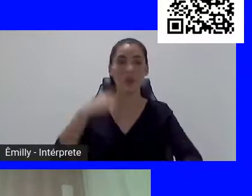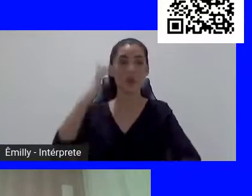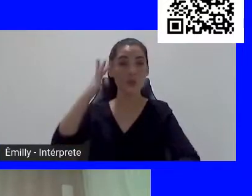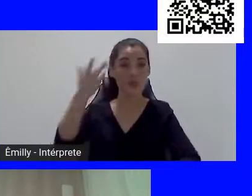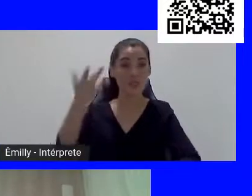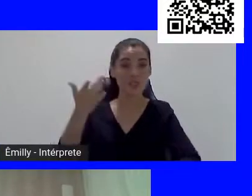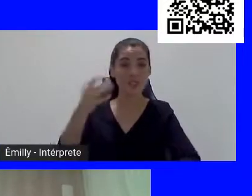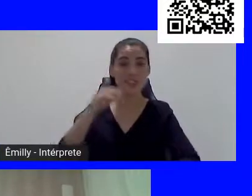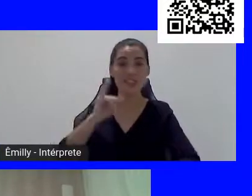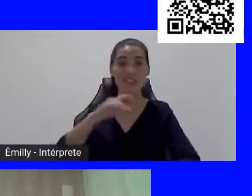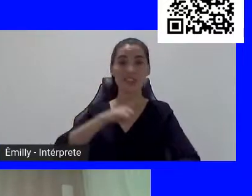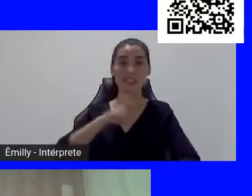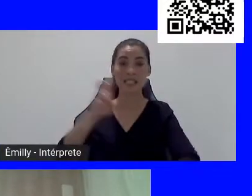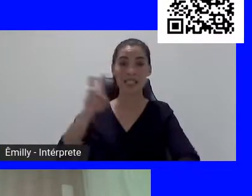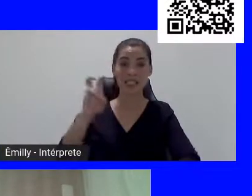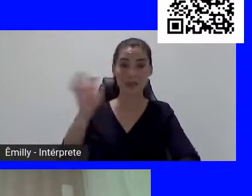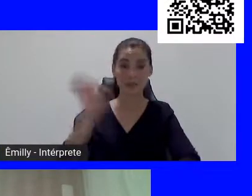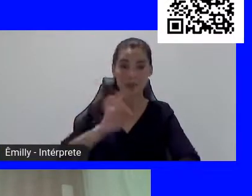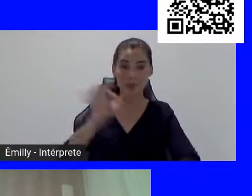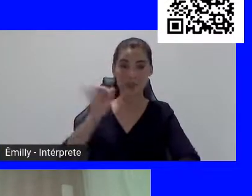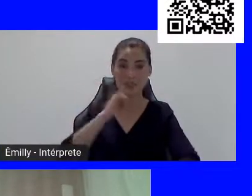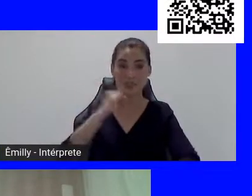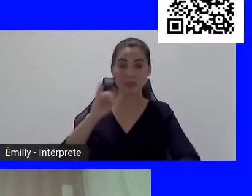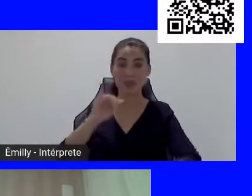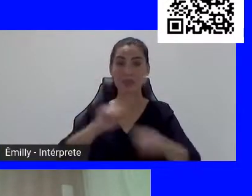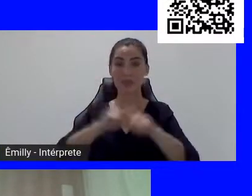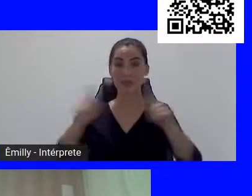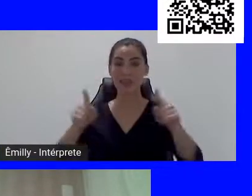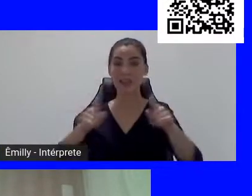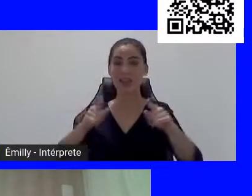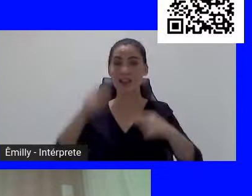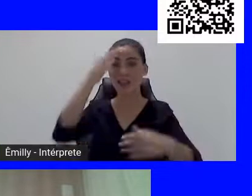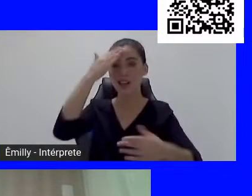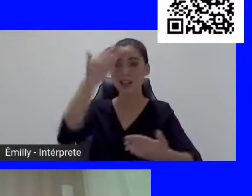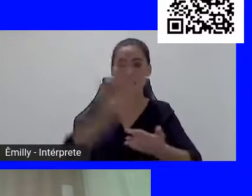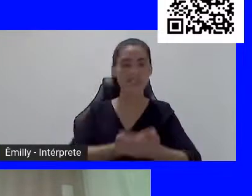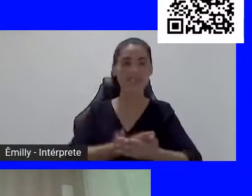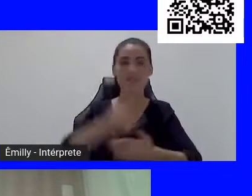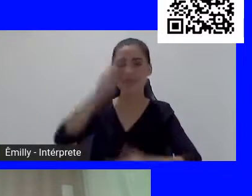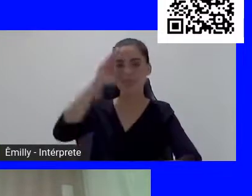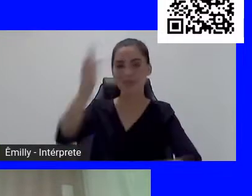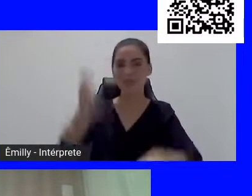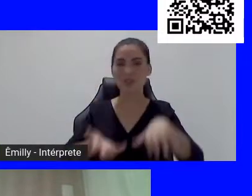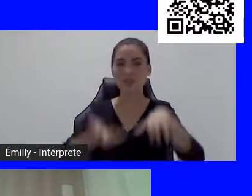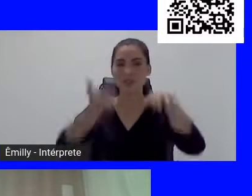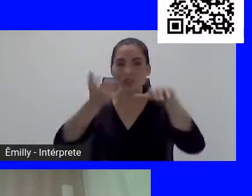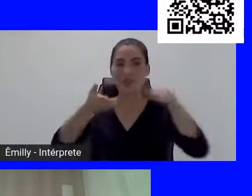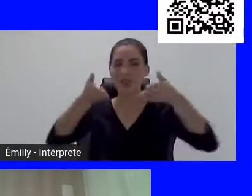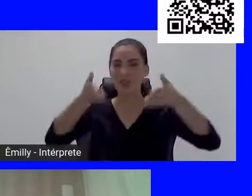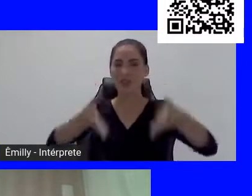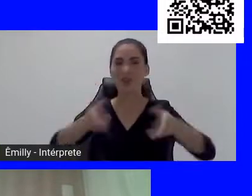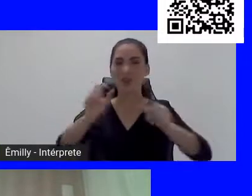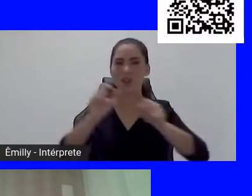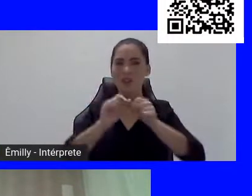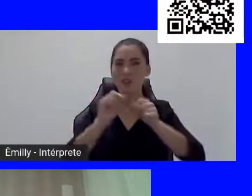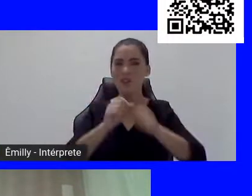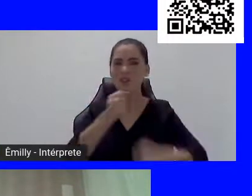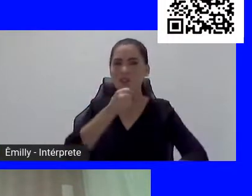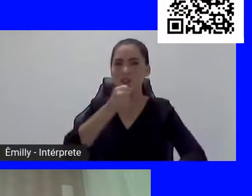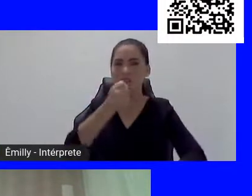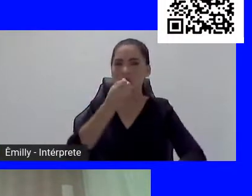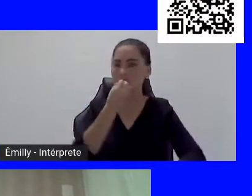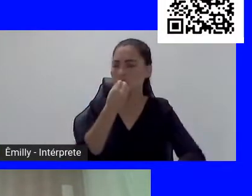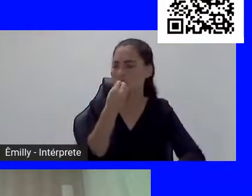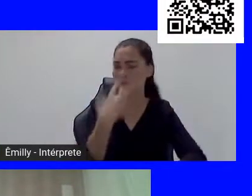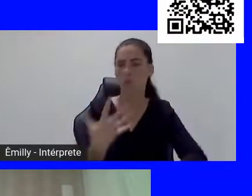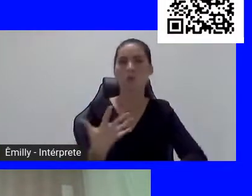torcer para dar tempo de agradecer, especialmente o Congresso em Foco, que faz o bom jornalismo, que cobre a notícia